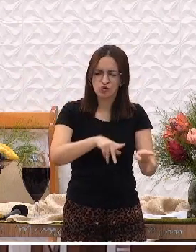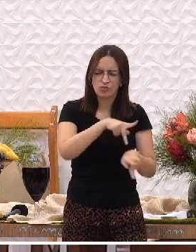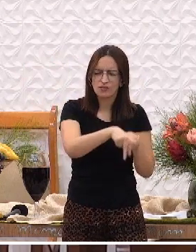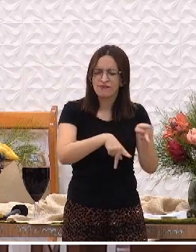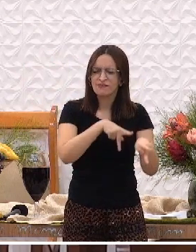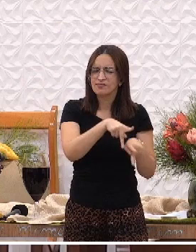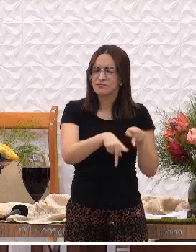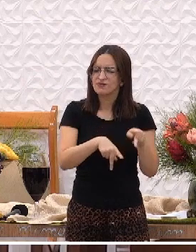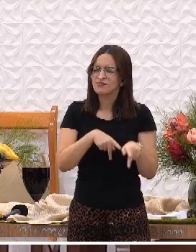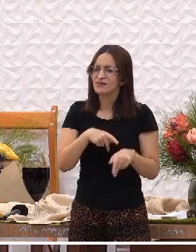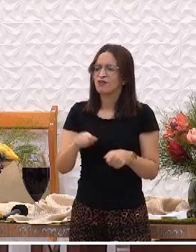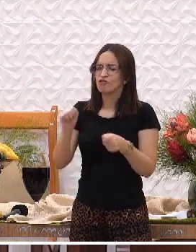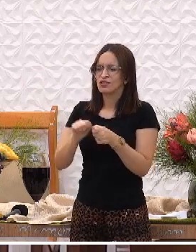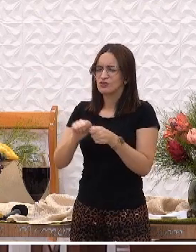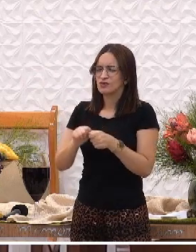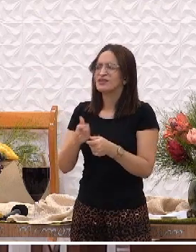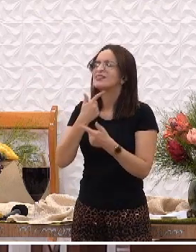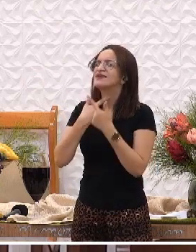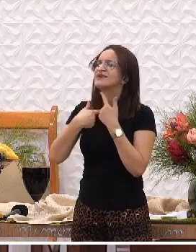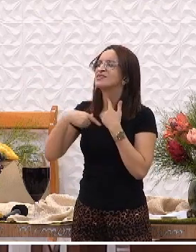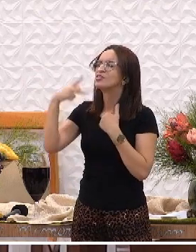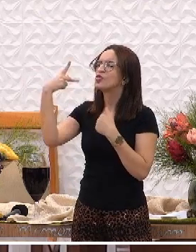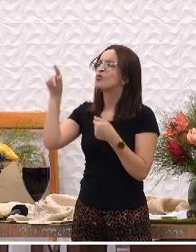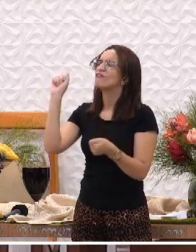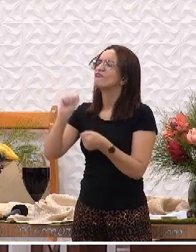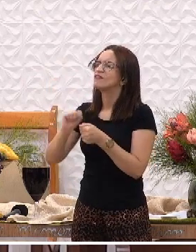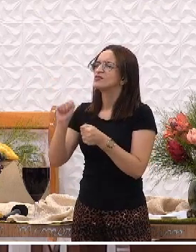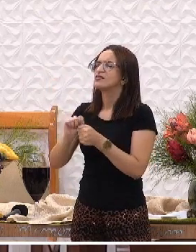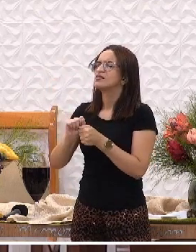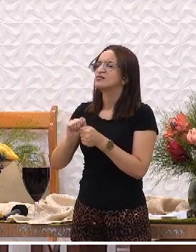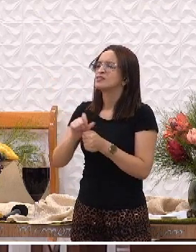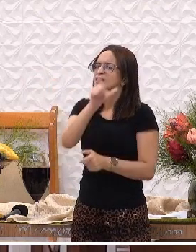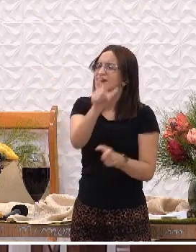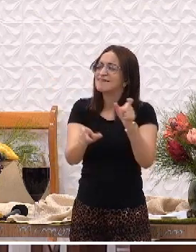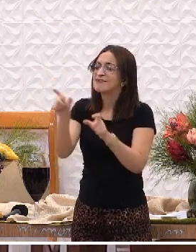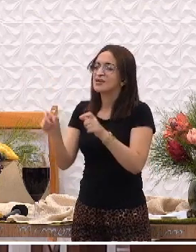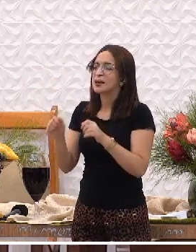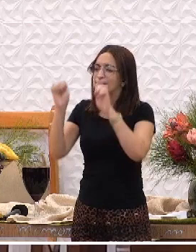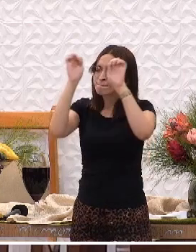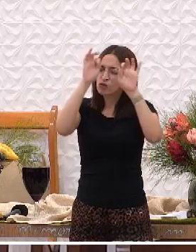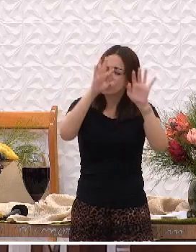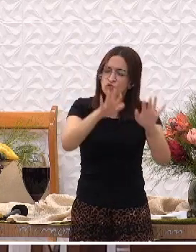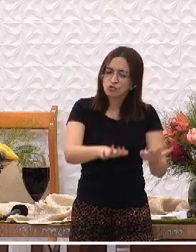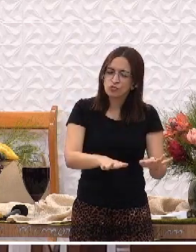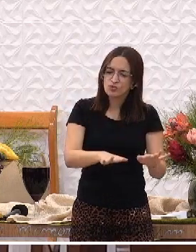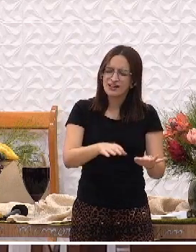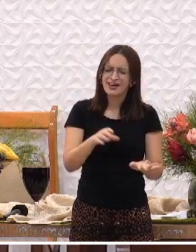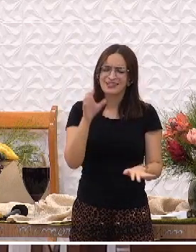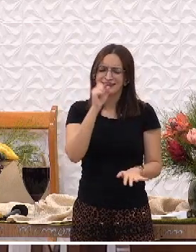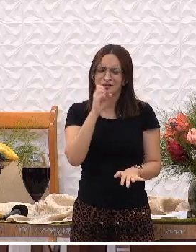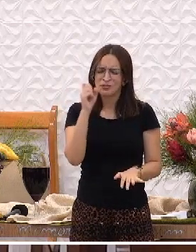para ter uma vida que Te agrada. Abençoa o resto dessa noite, Senhor, o resto do final de semana. Que cada um volte em paz para